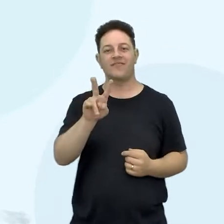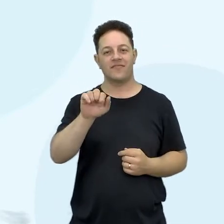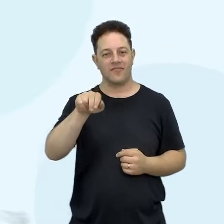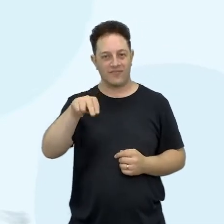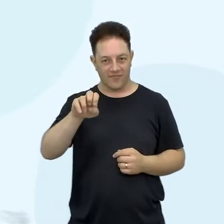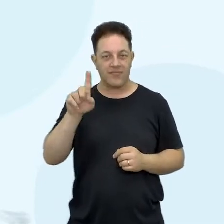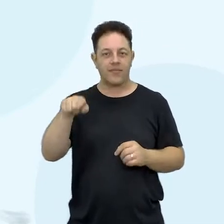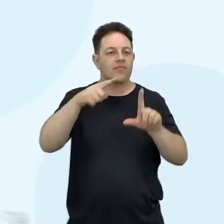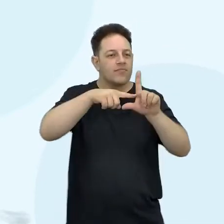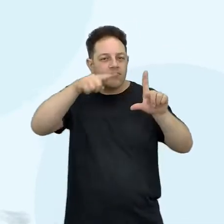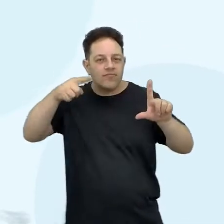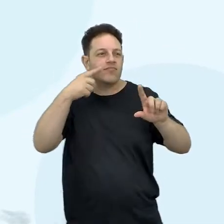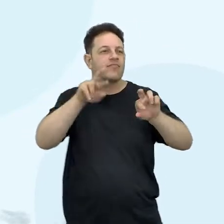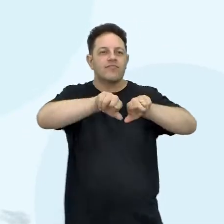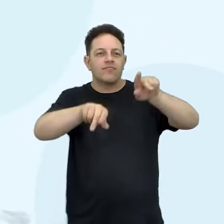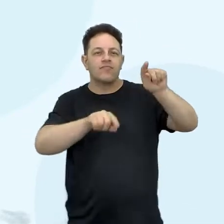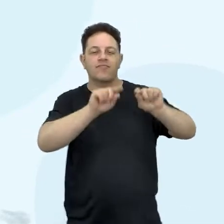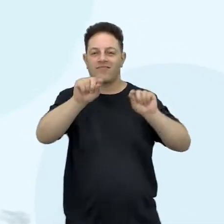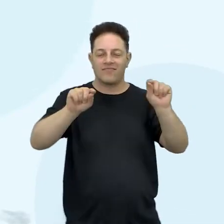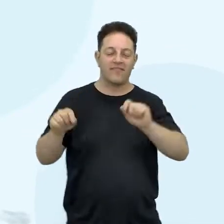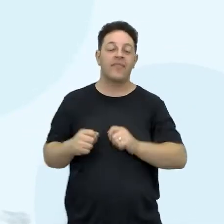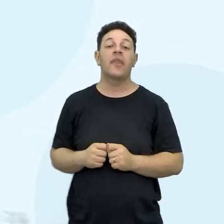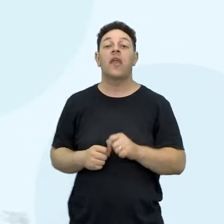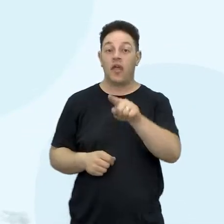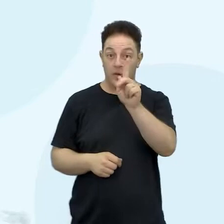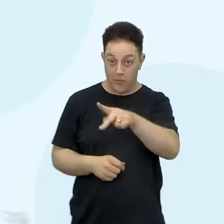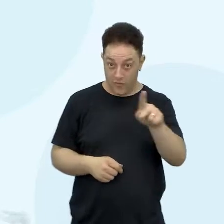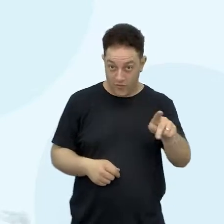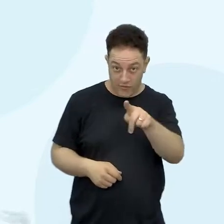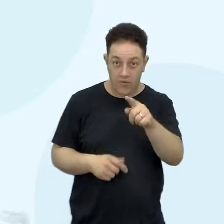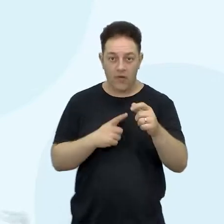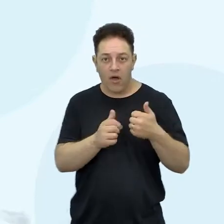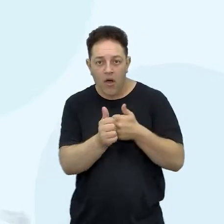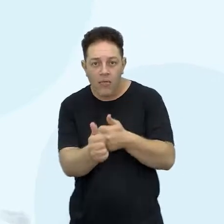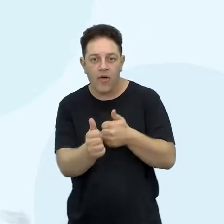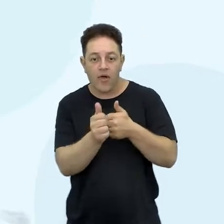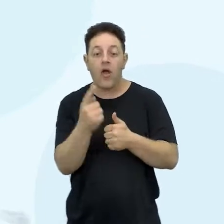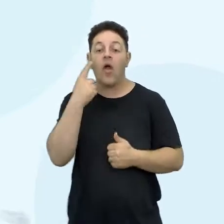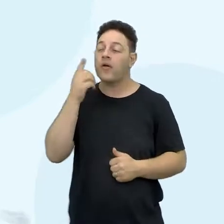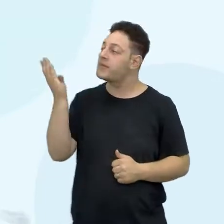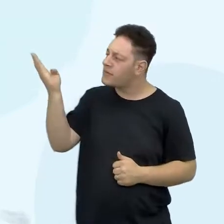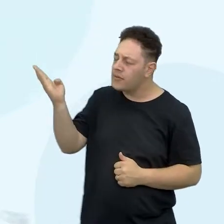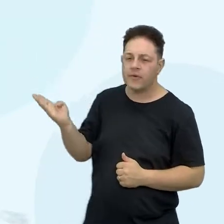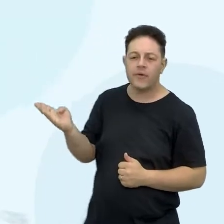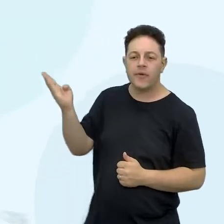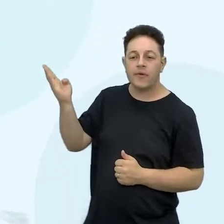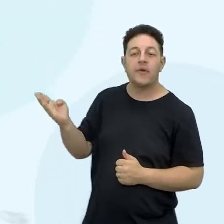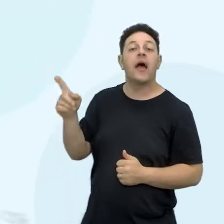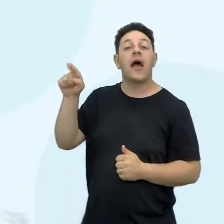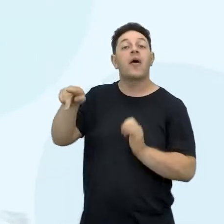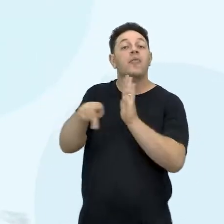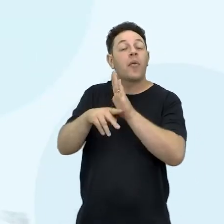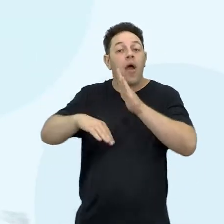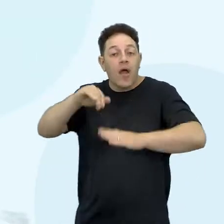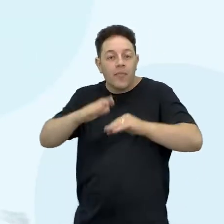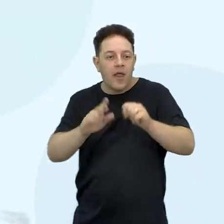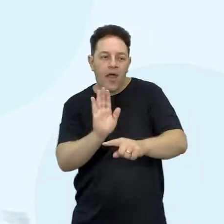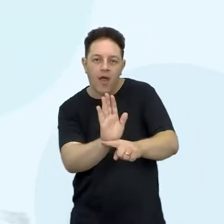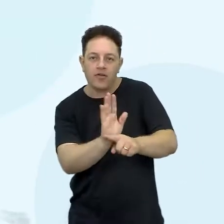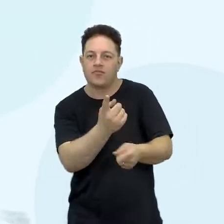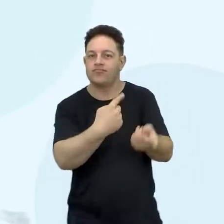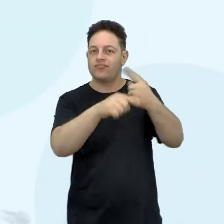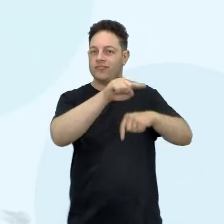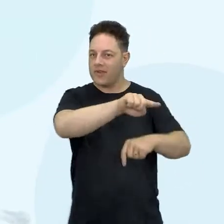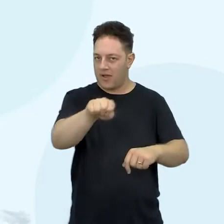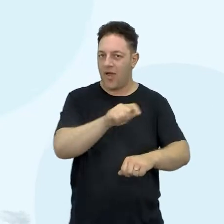e interpretação de gráficos. Você, professor que nos acompanha, tá aí na telinha para vocês os códigos das habilidades aí a título de